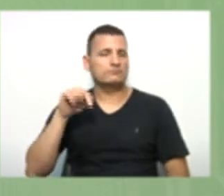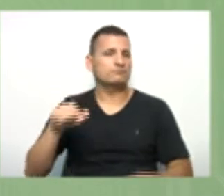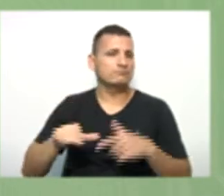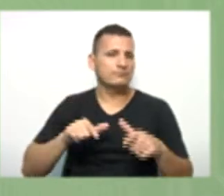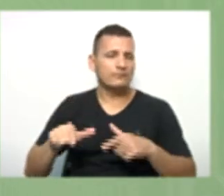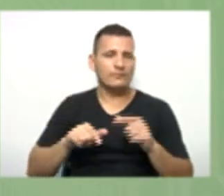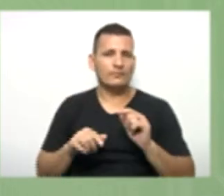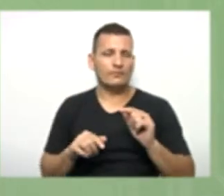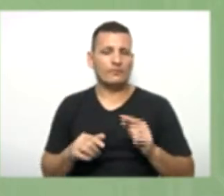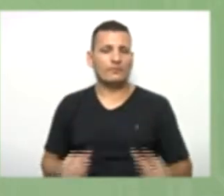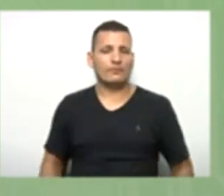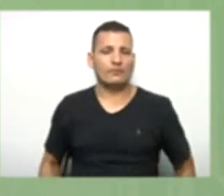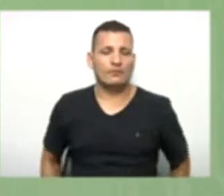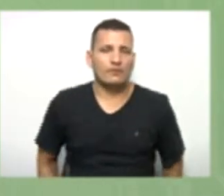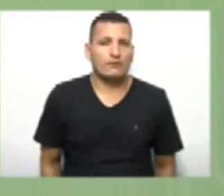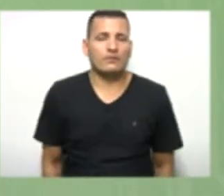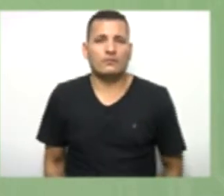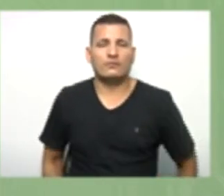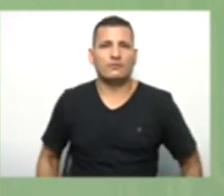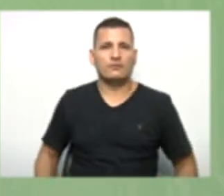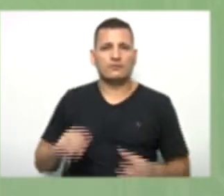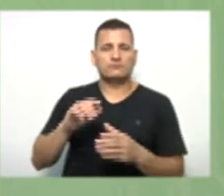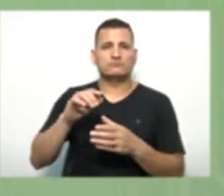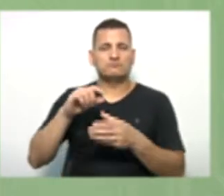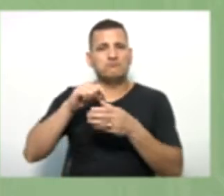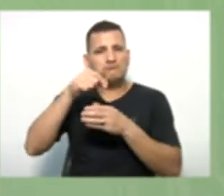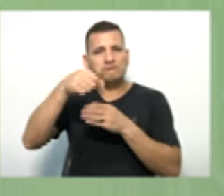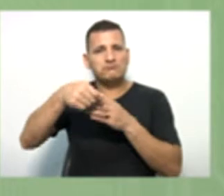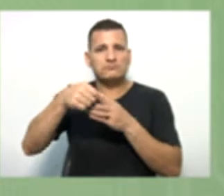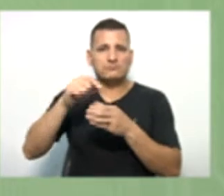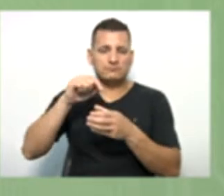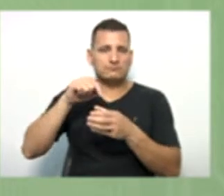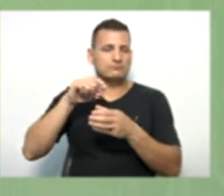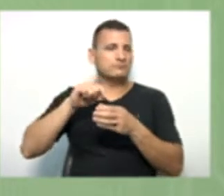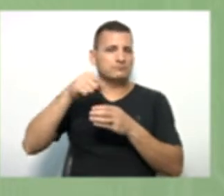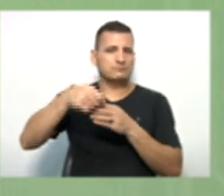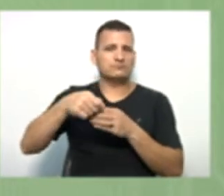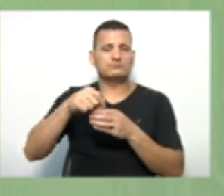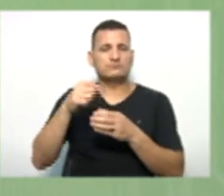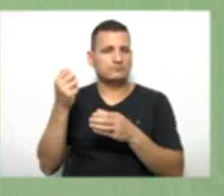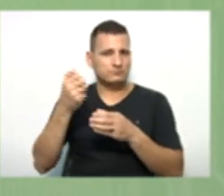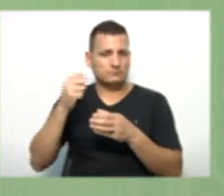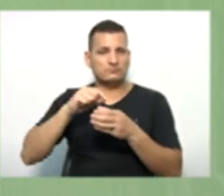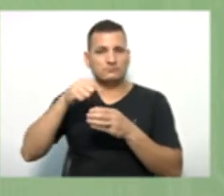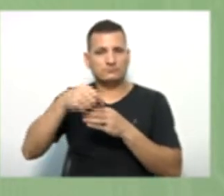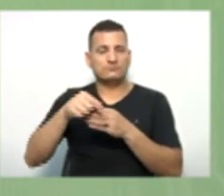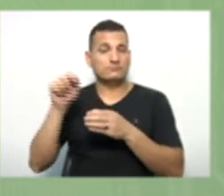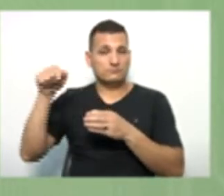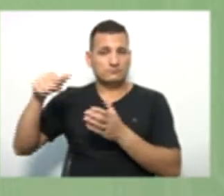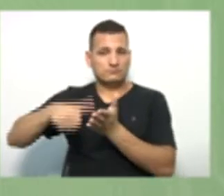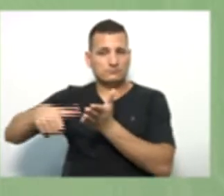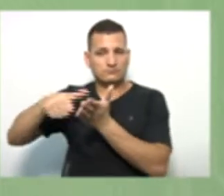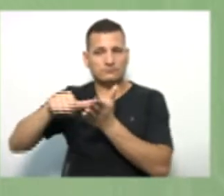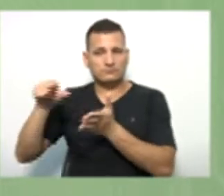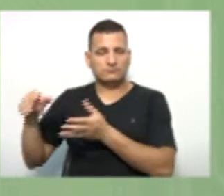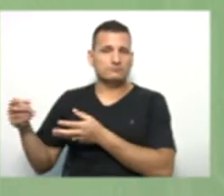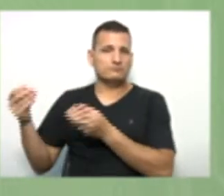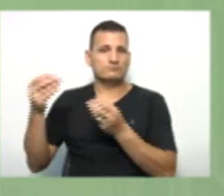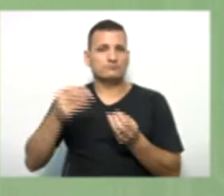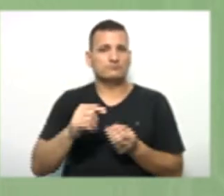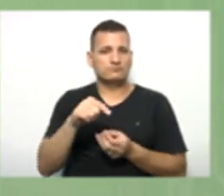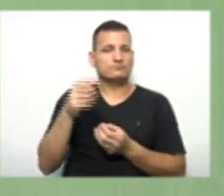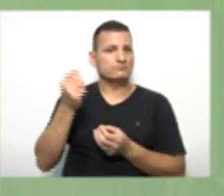lá, iogurte, produção de iogurte. Os cooperados entregam leite e ela faz o quê? Ela transforma